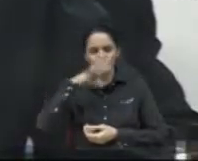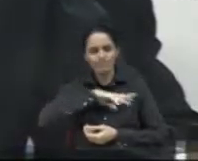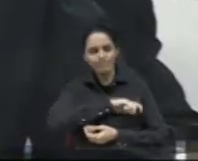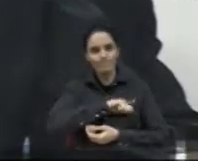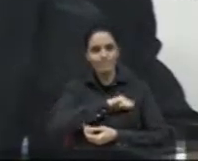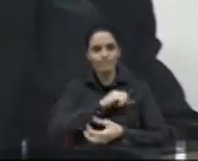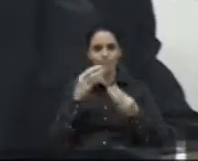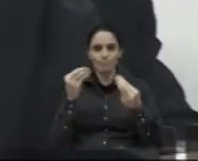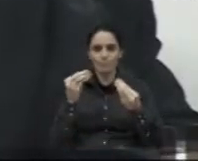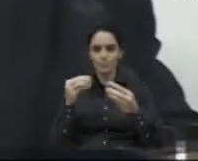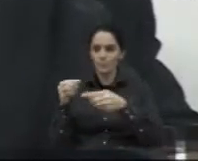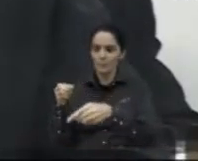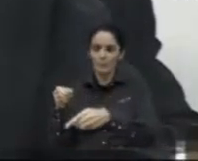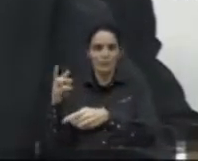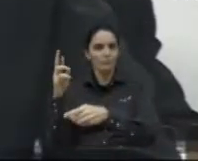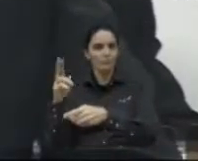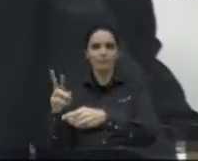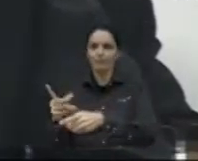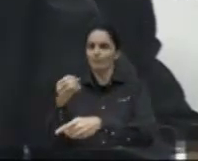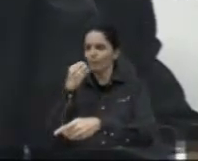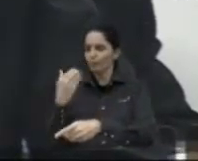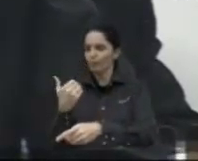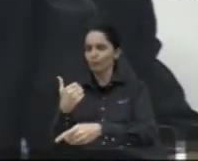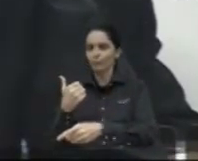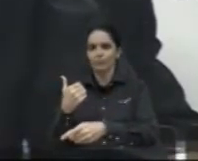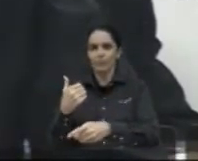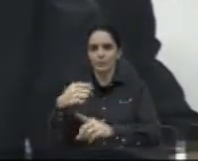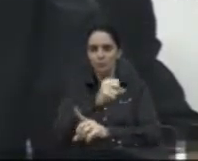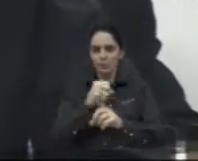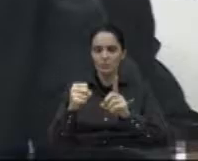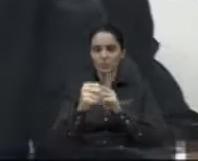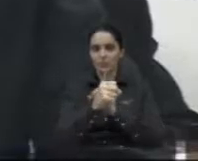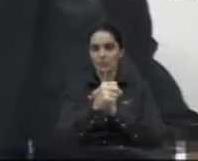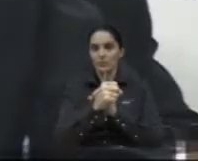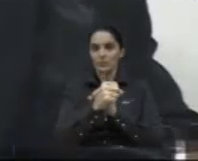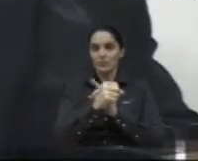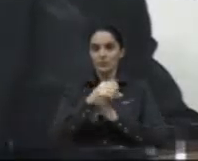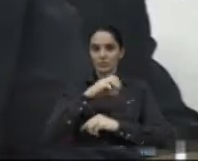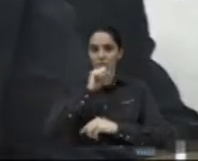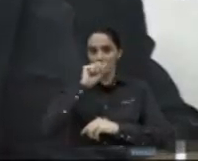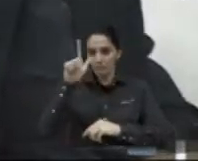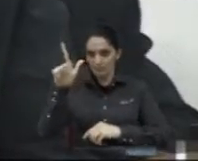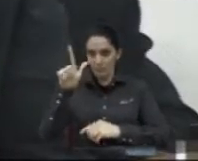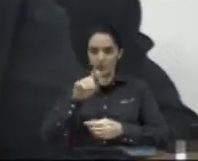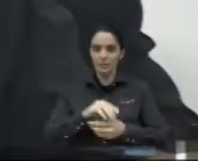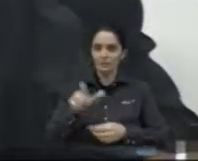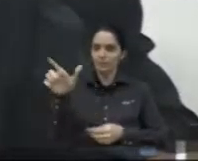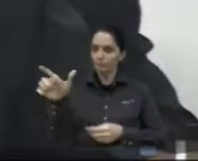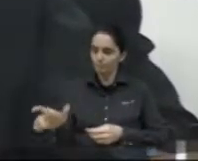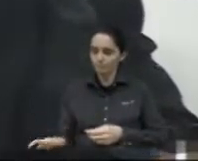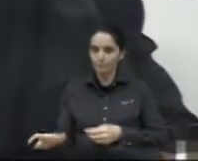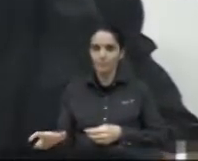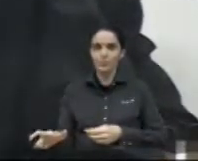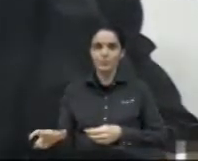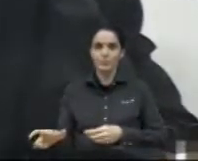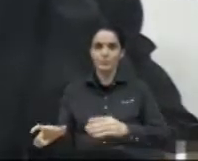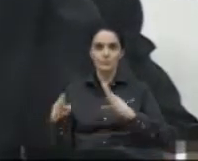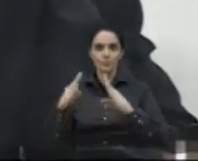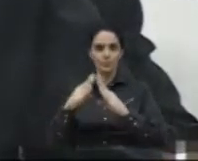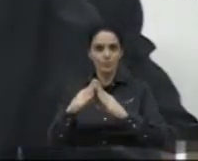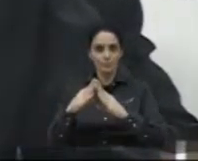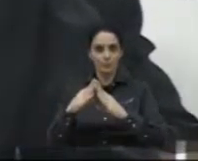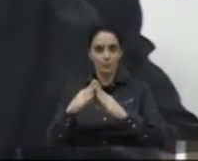e fez a diferença junto à sociedade limeirense. É uma pessoa que morou por muito